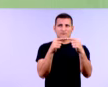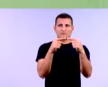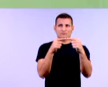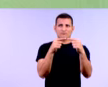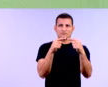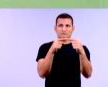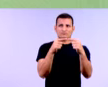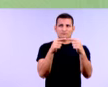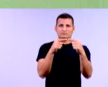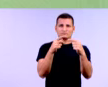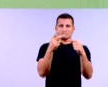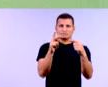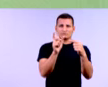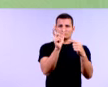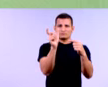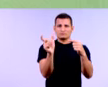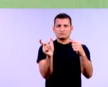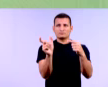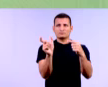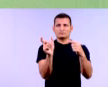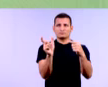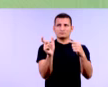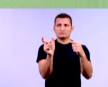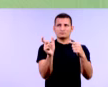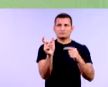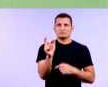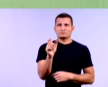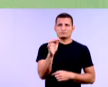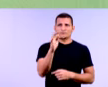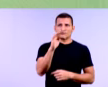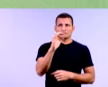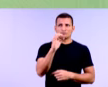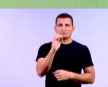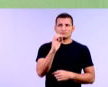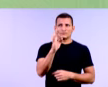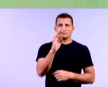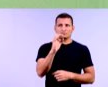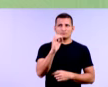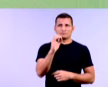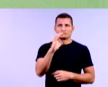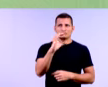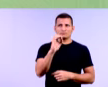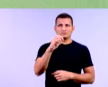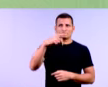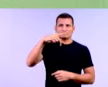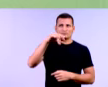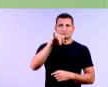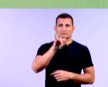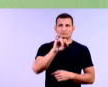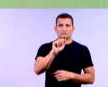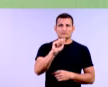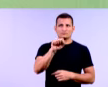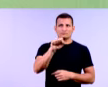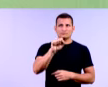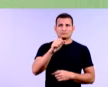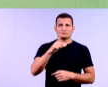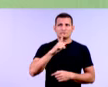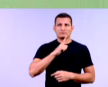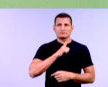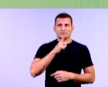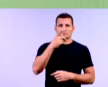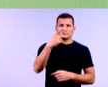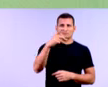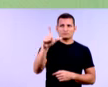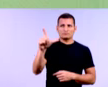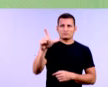seu modificador. As fotocópias... Então, está no Seguirão plural. anexas. As fotocópias